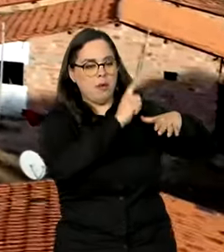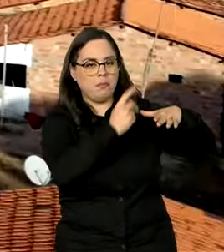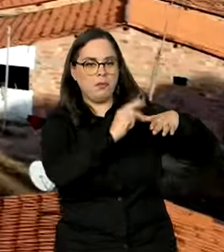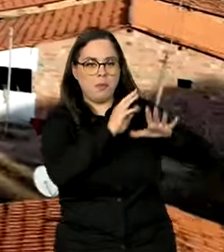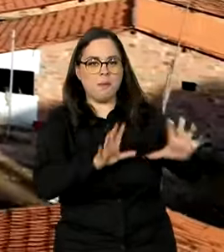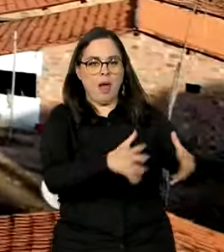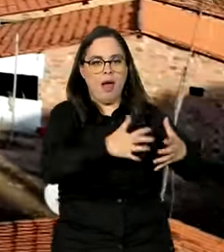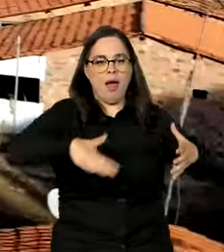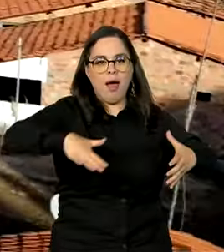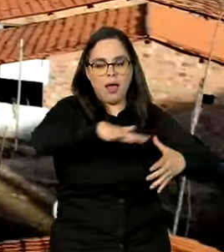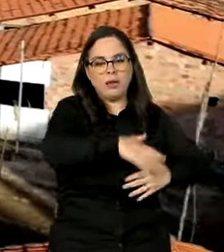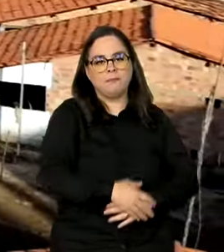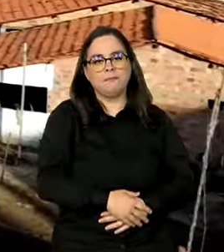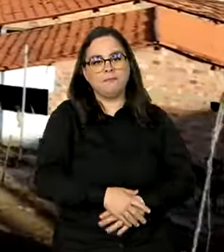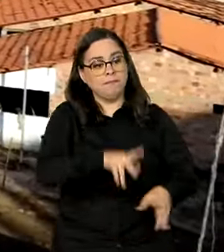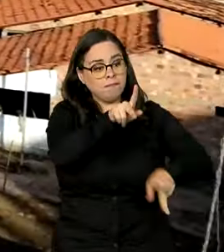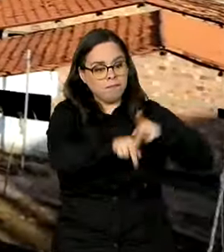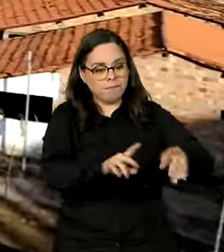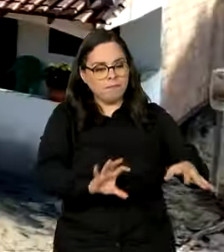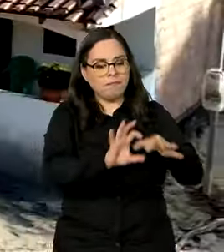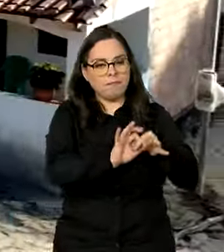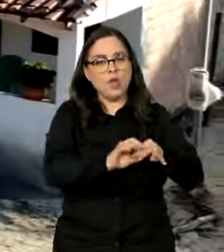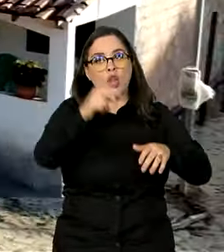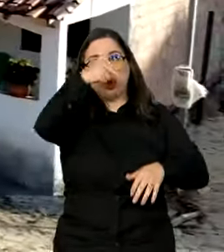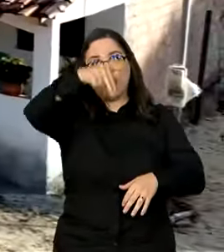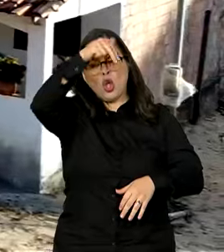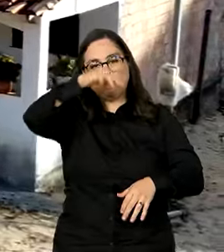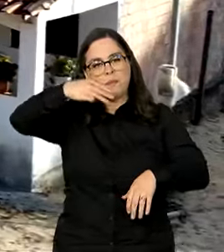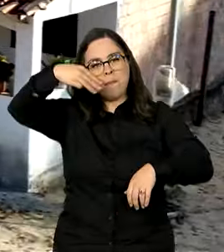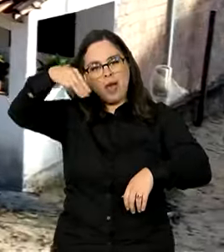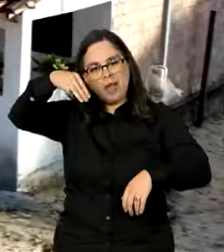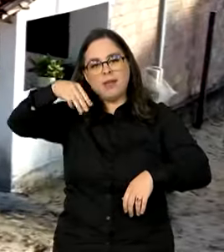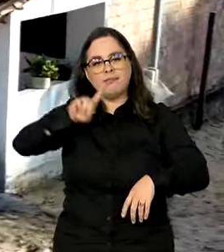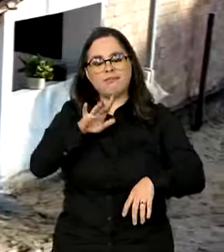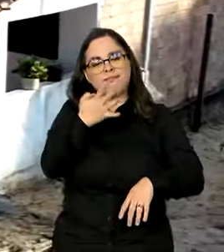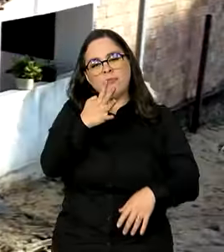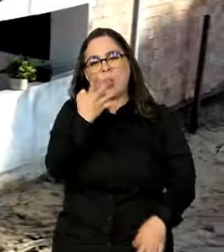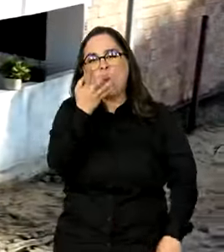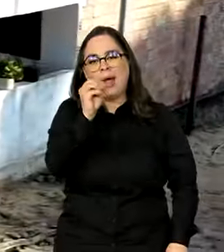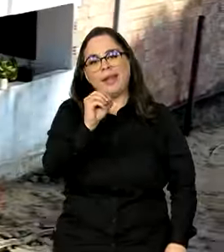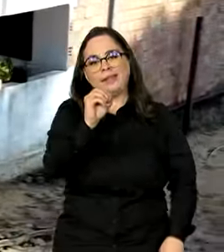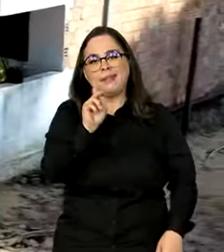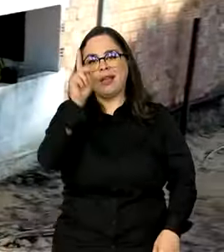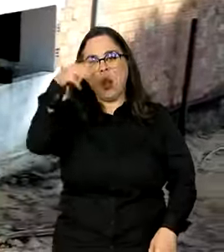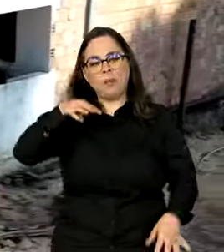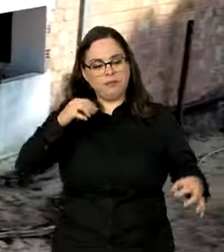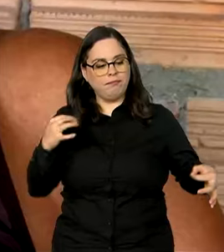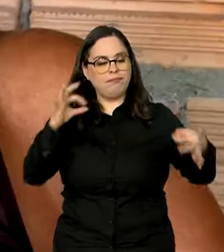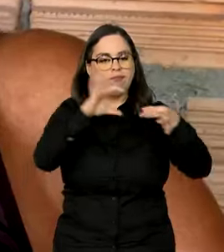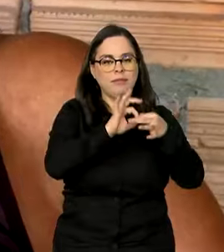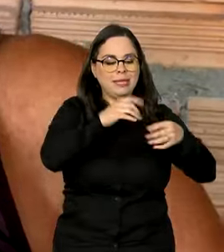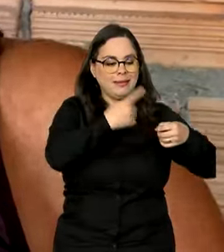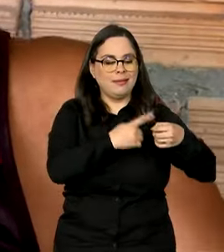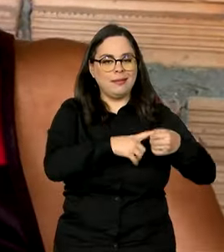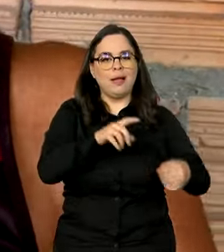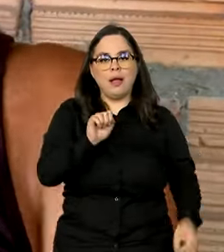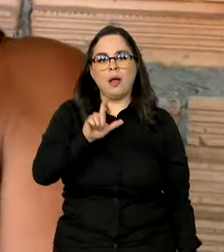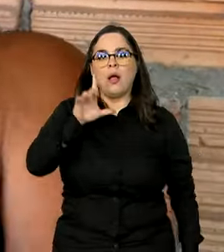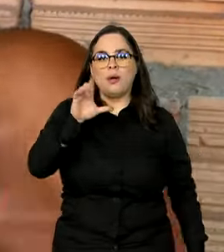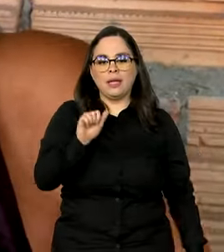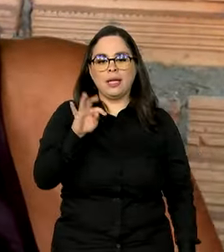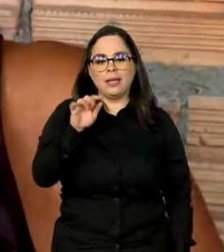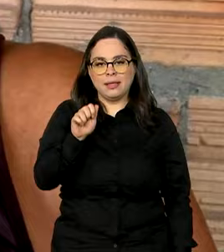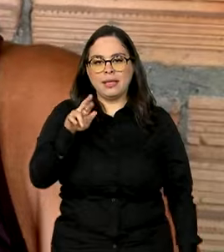Povoado de Mamuna, norte do Maranhão, a cerca de 40 quilômetros da cidade de Alcântara, onde seu